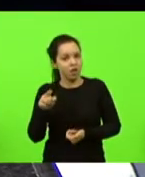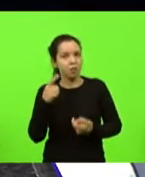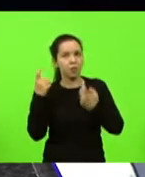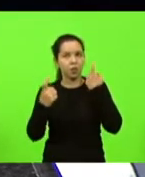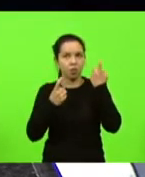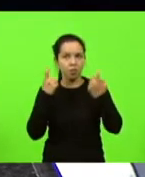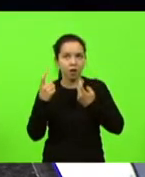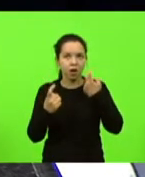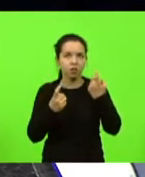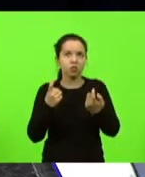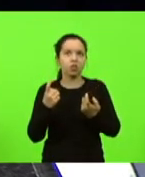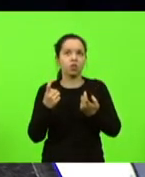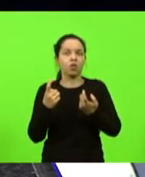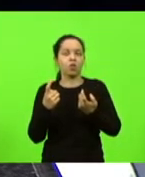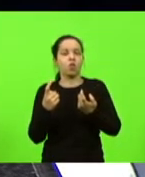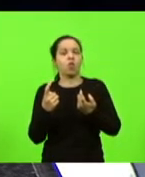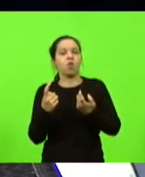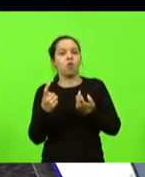indústria catarinense.